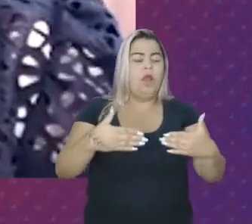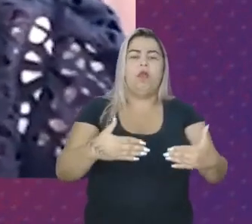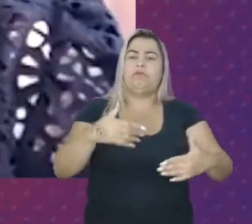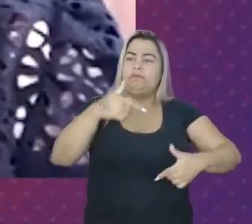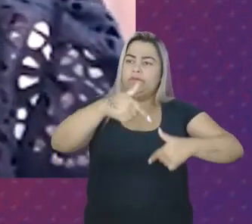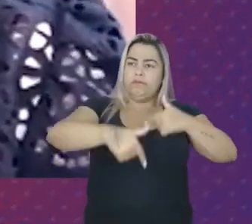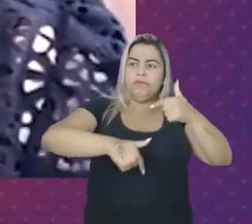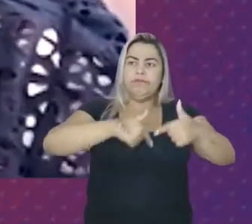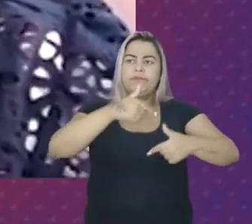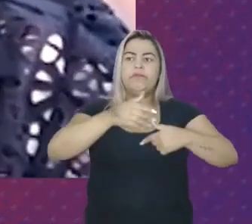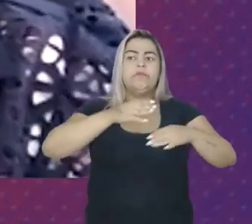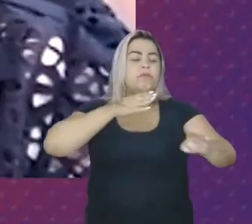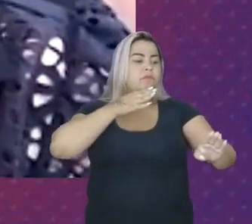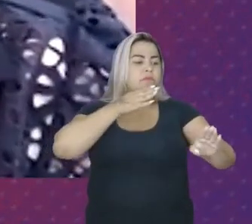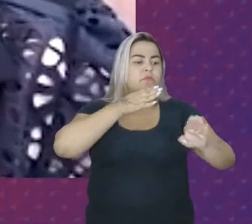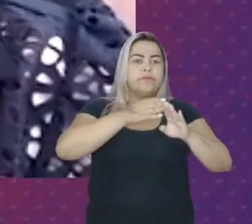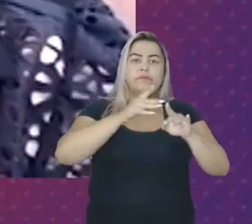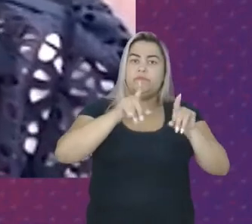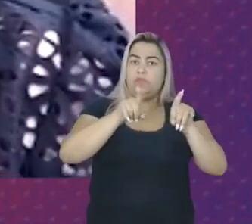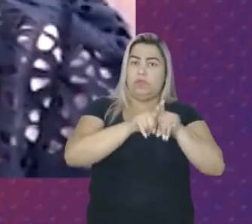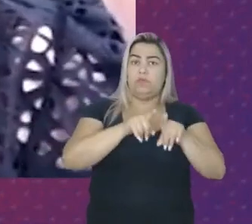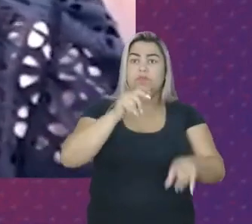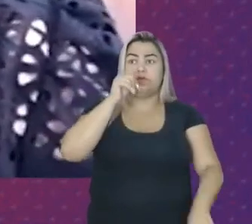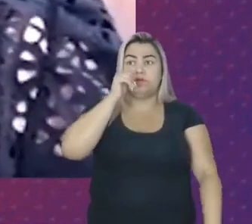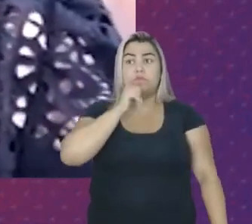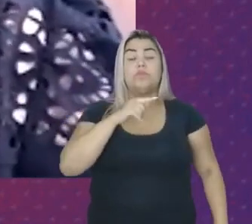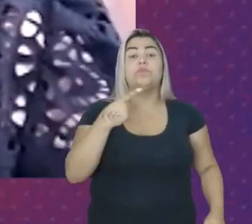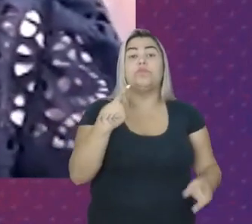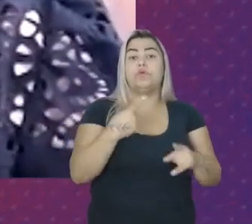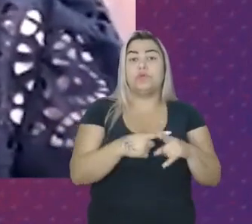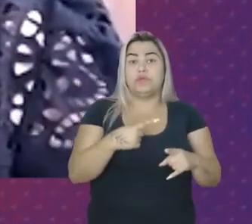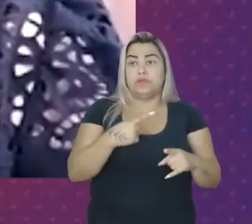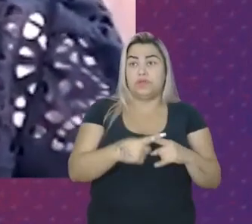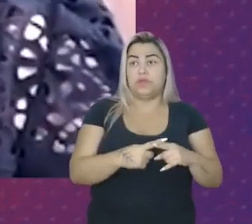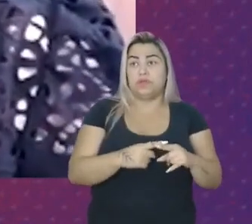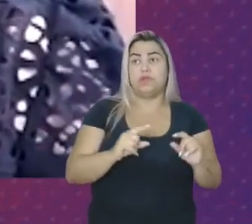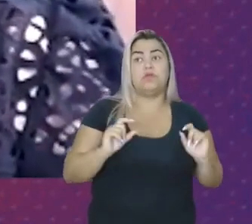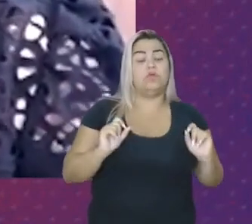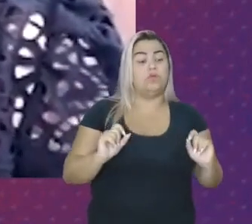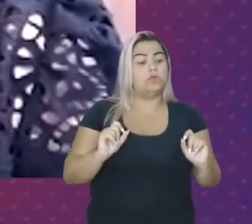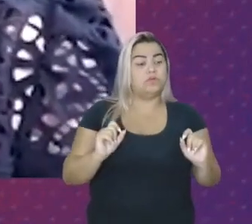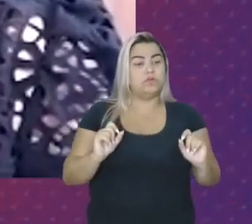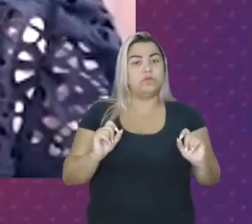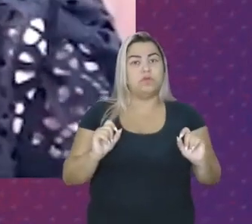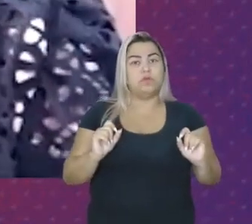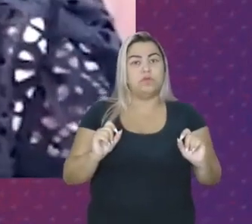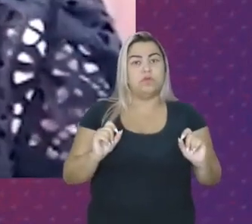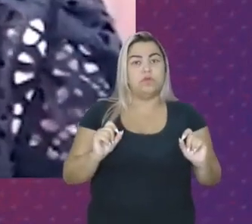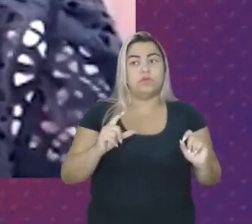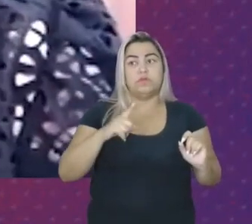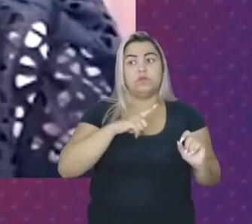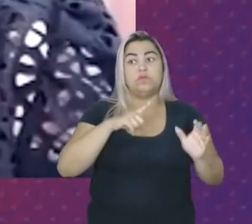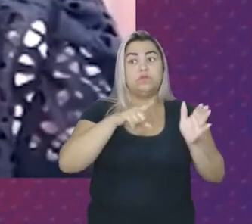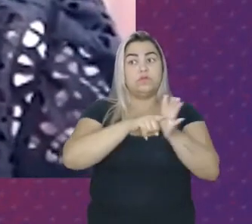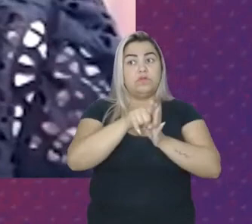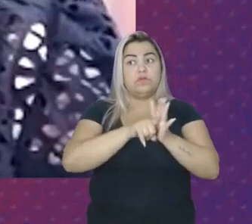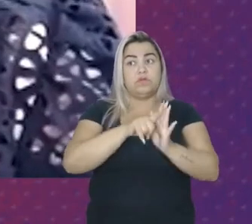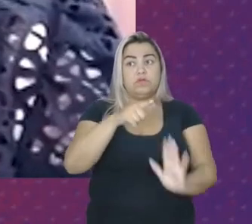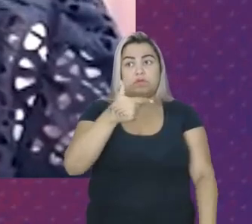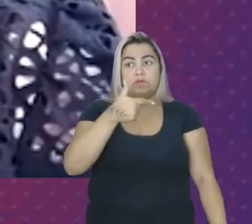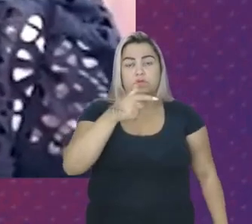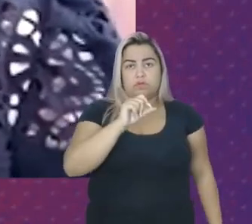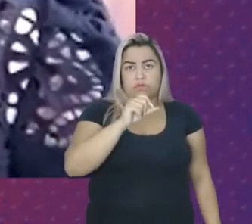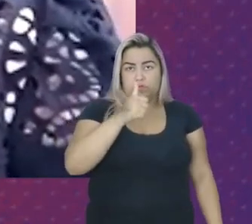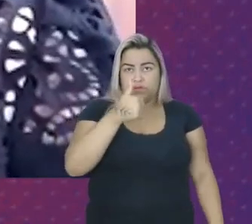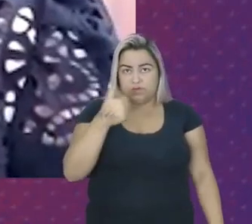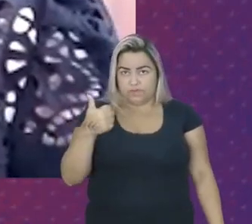a ver diretamente com todas nós mulheres. Por quê? Quanto tempo, teve uma pesquisa em